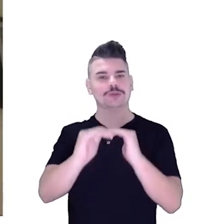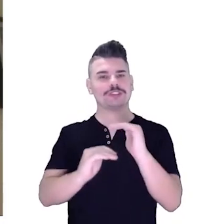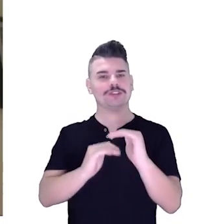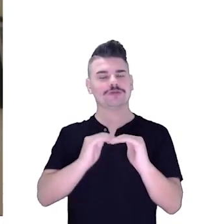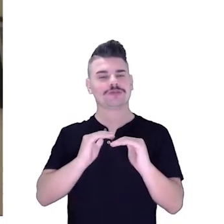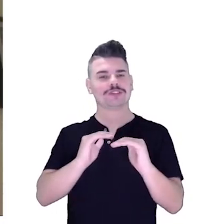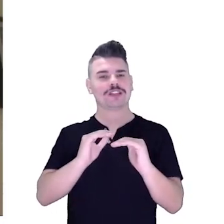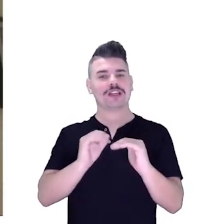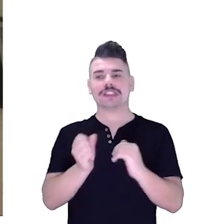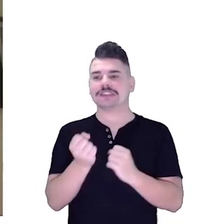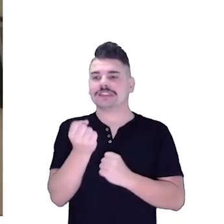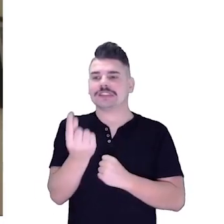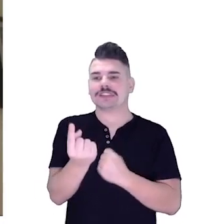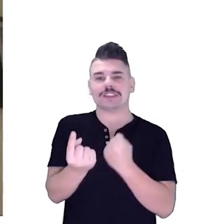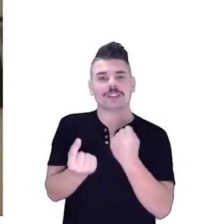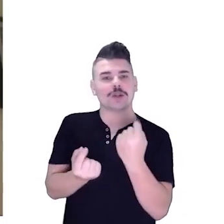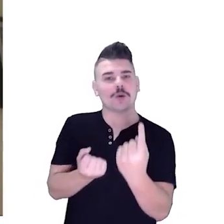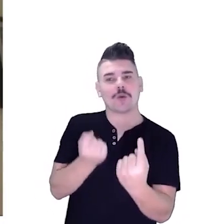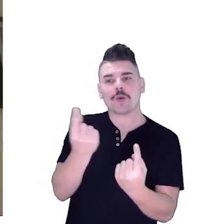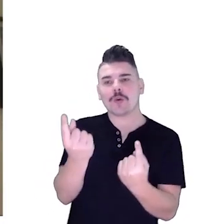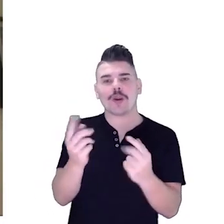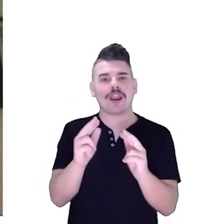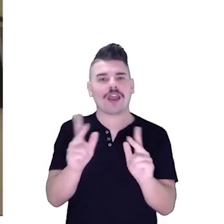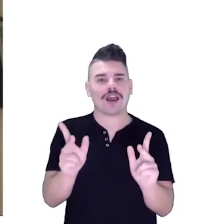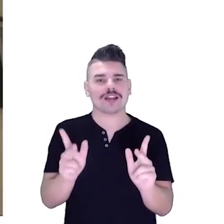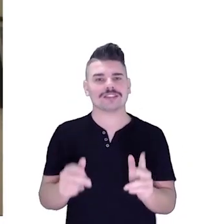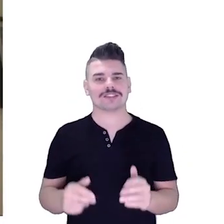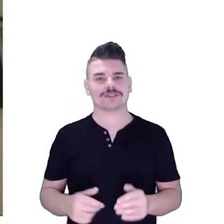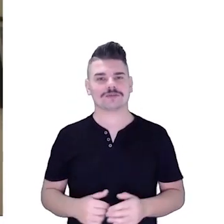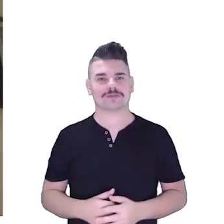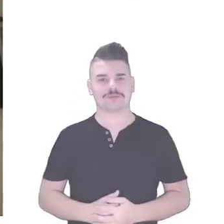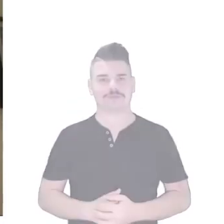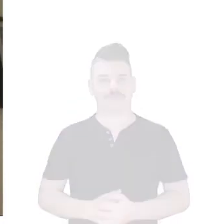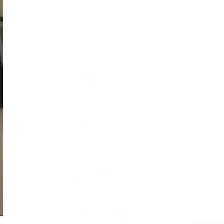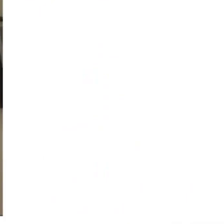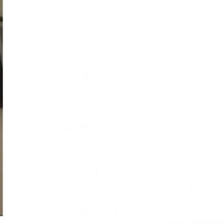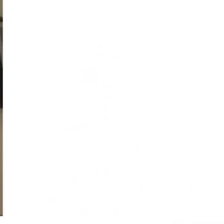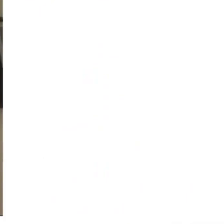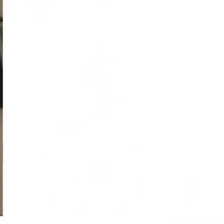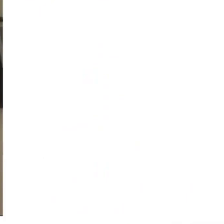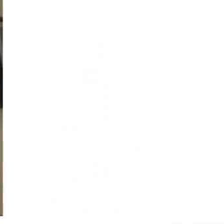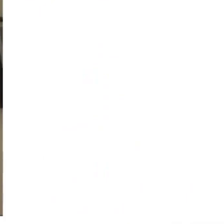e se constituíram de modos tão singulares.